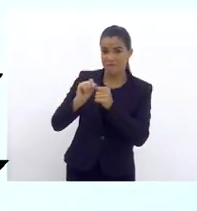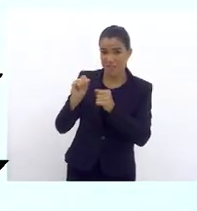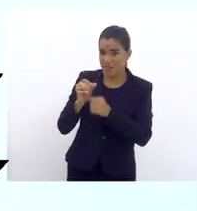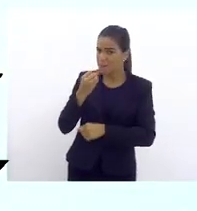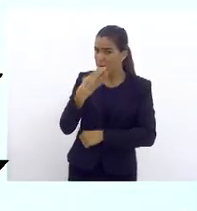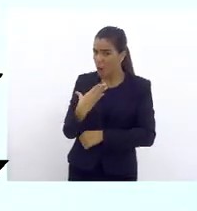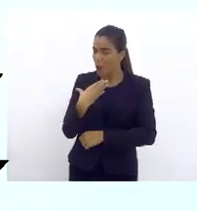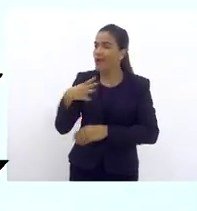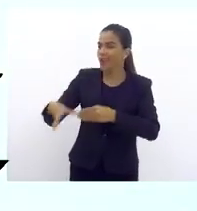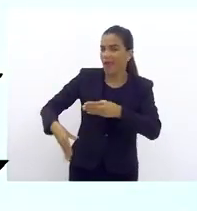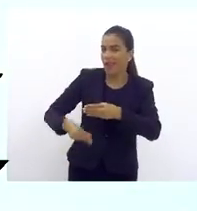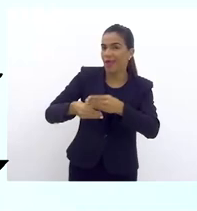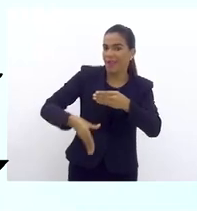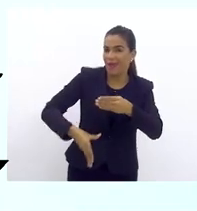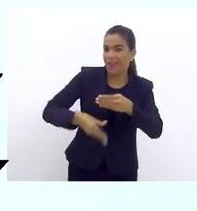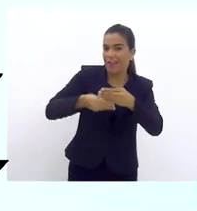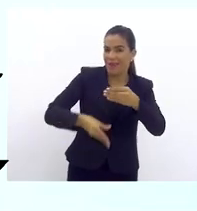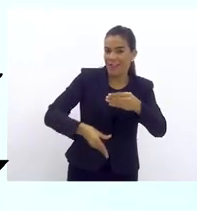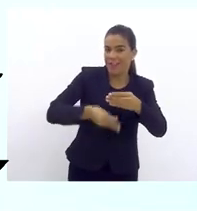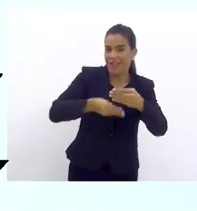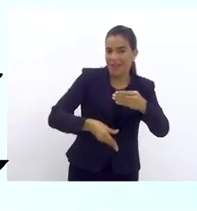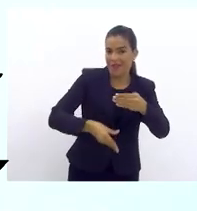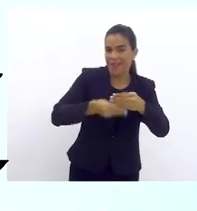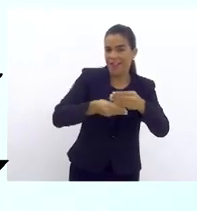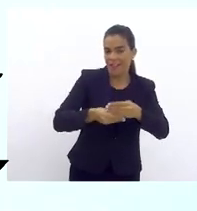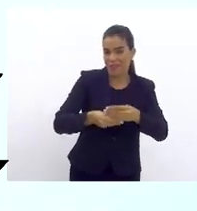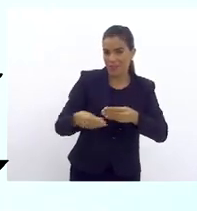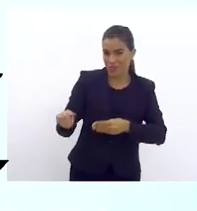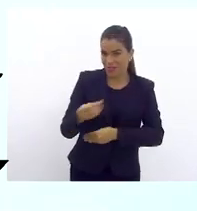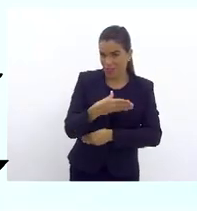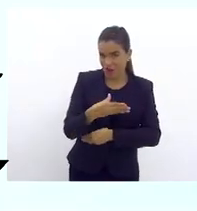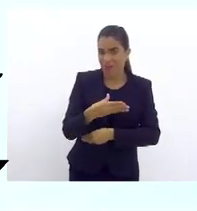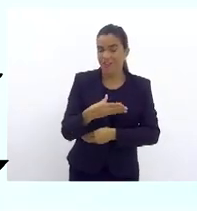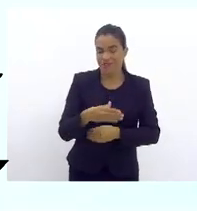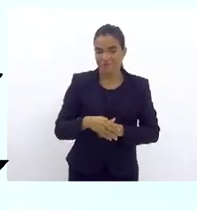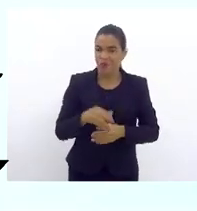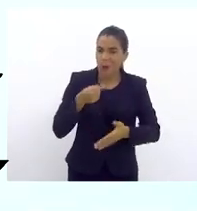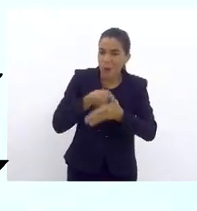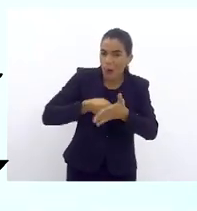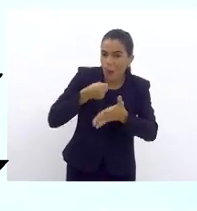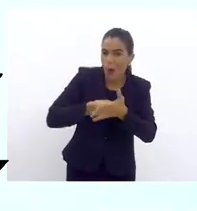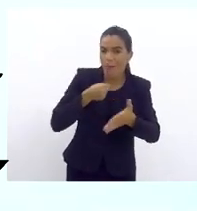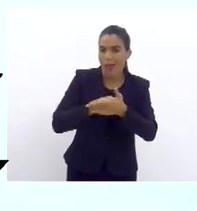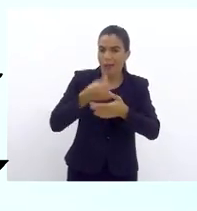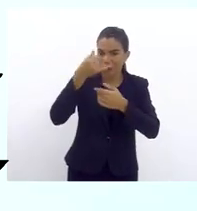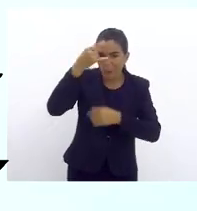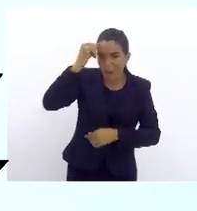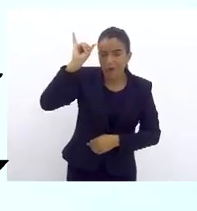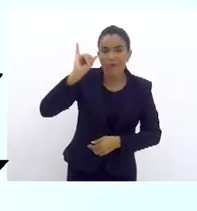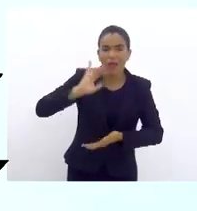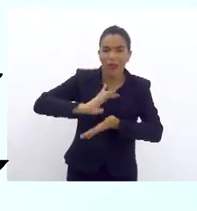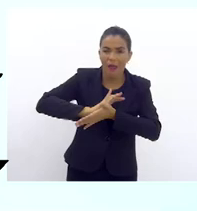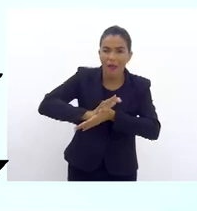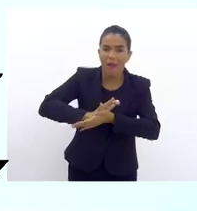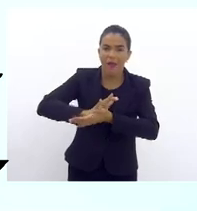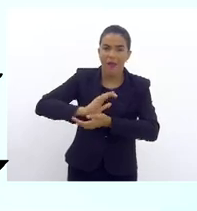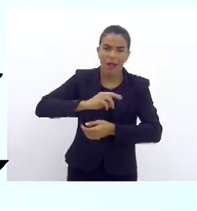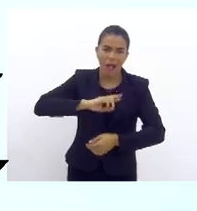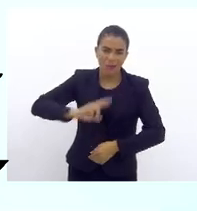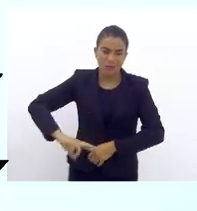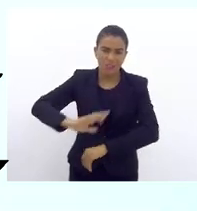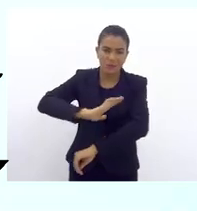e acrescentando novas demandas no combate ao racismo a intolerância